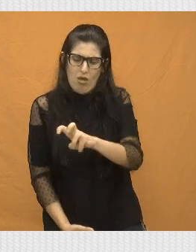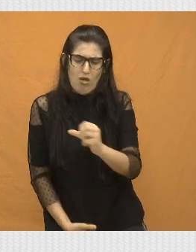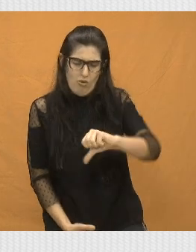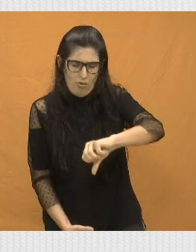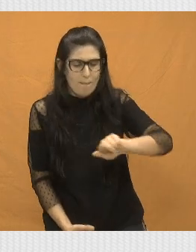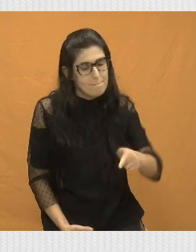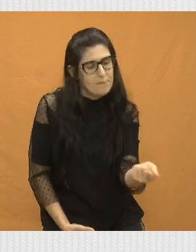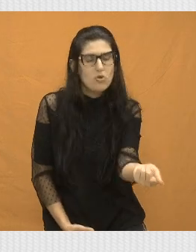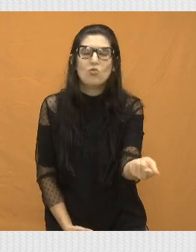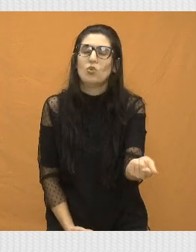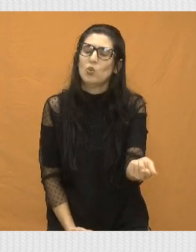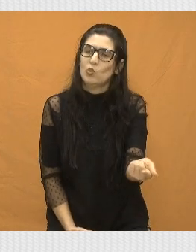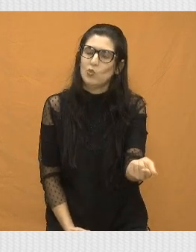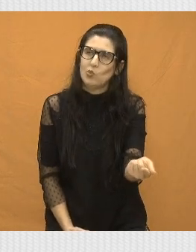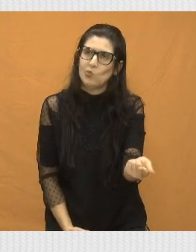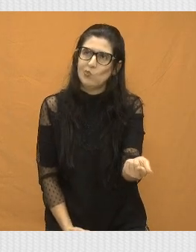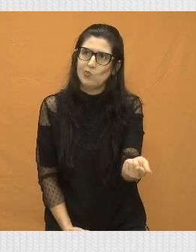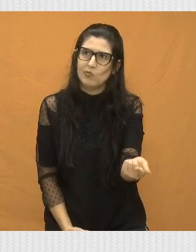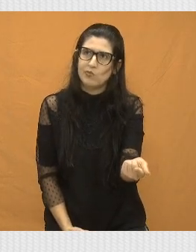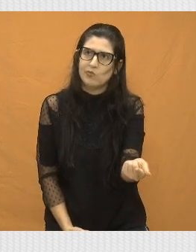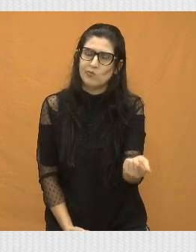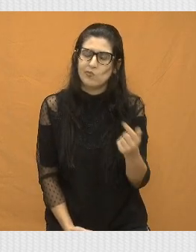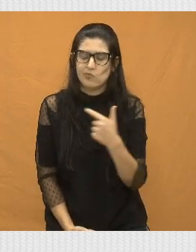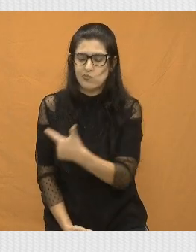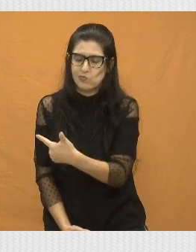124.659.000, chegando ao patamar de